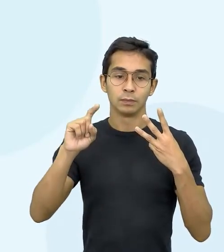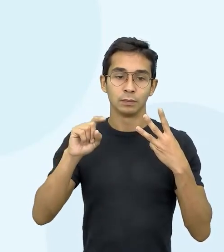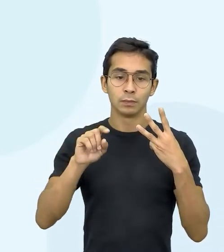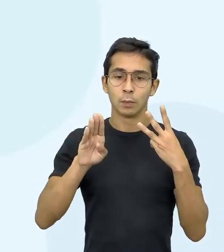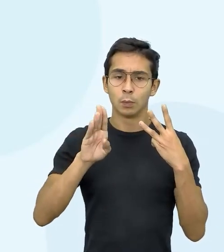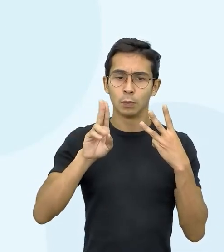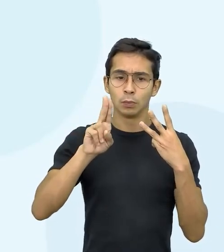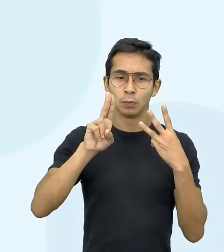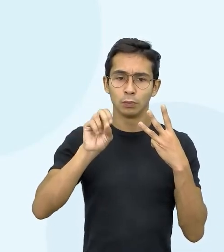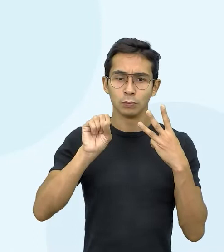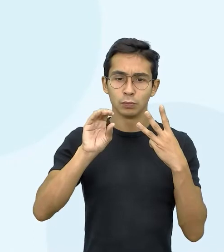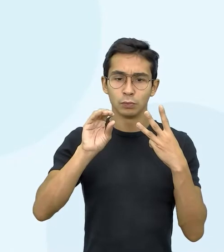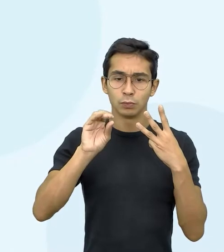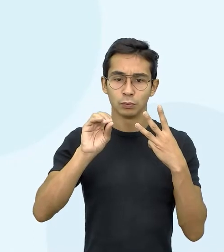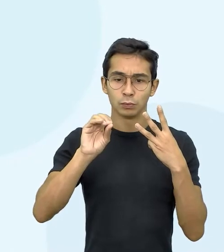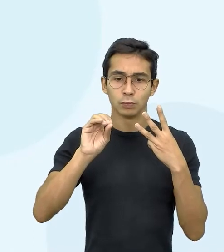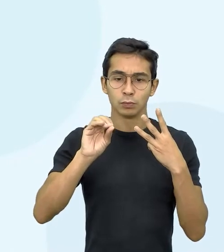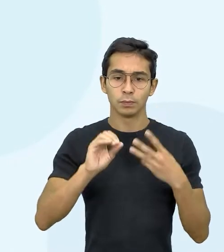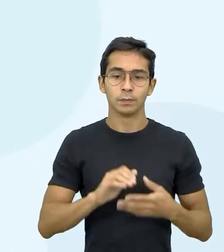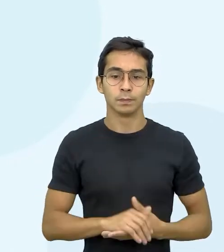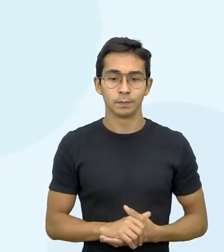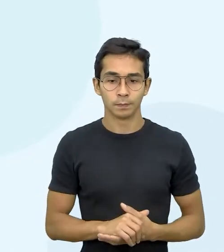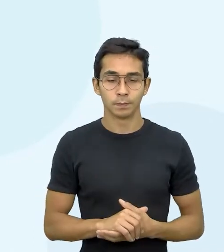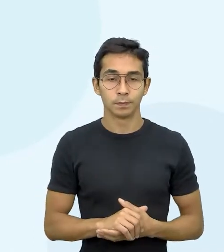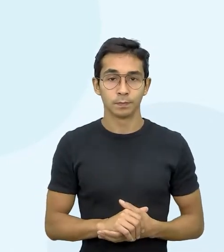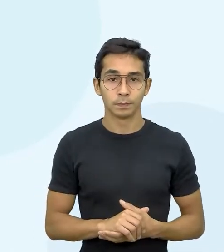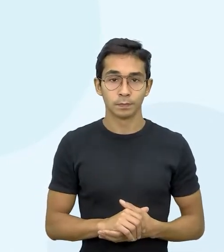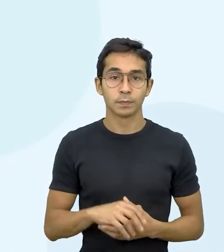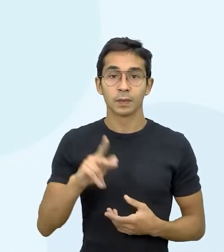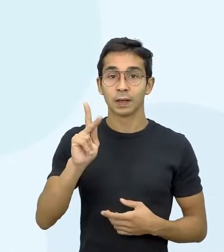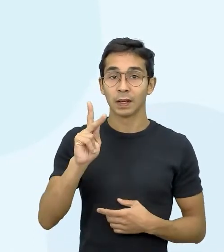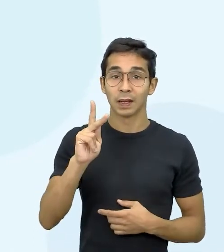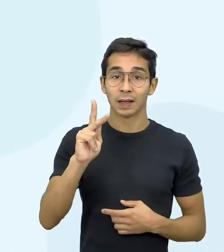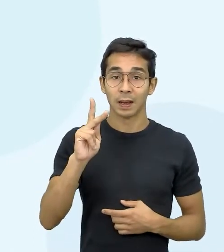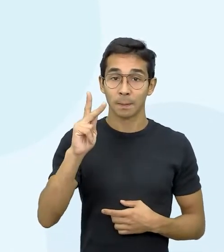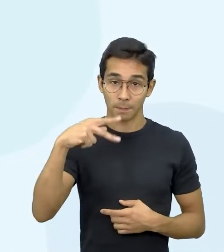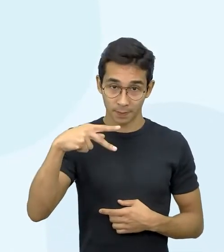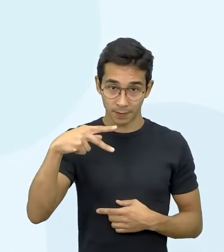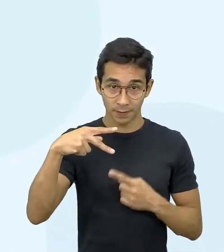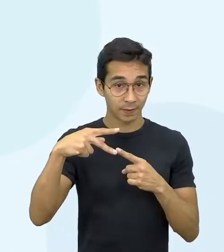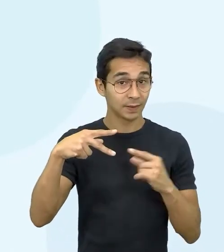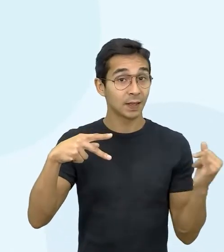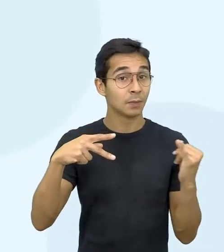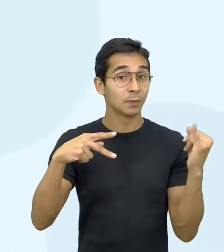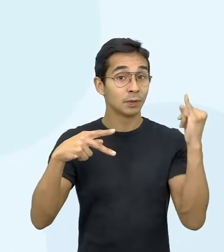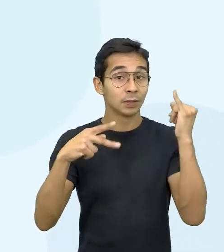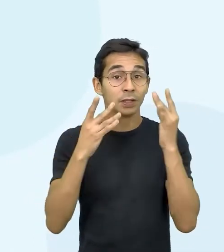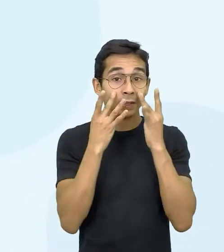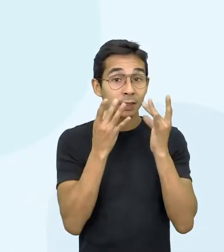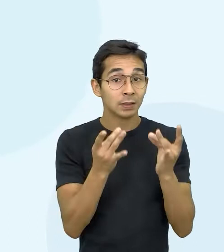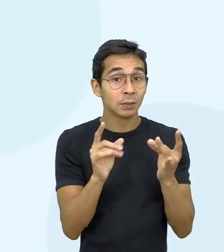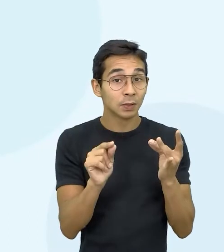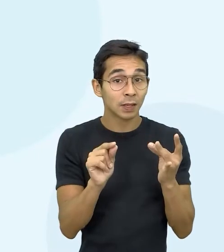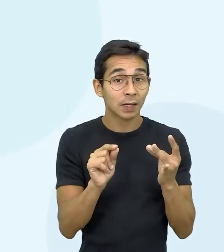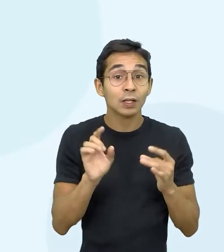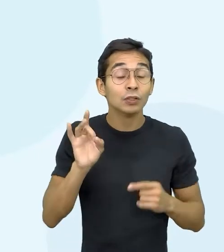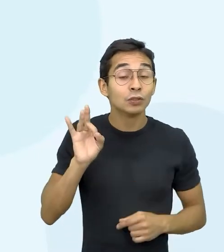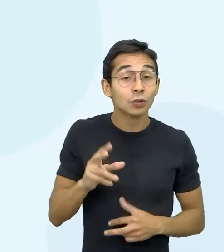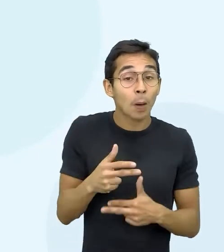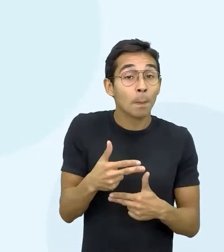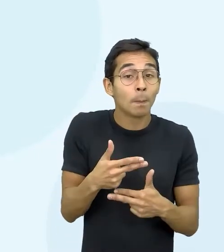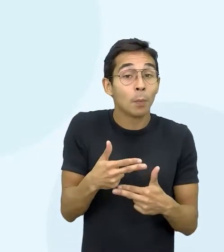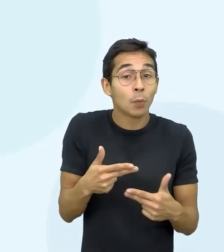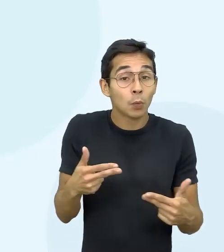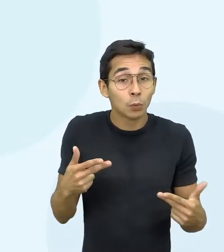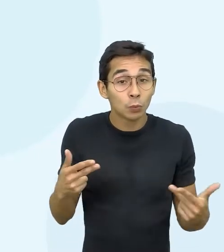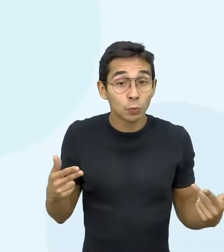E aqui, na constante Kp, é importante nós observarmos que nós só escrevemos reagentes e produtos